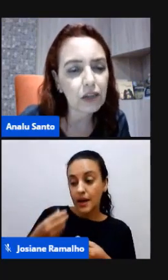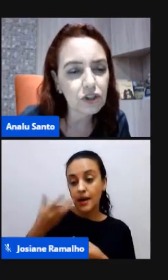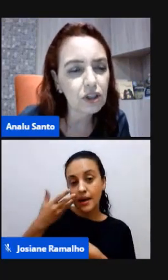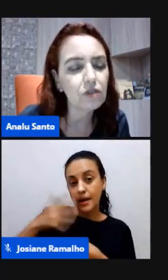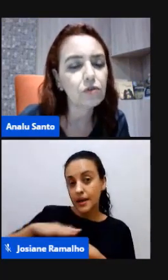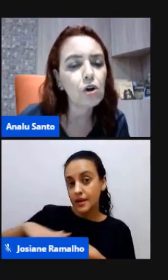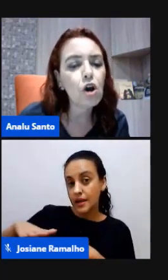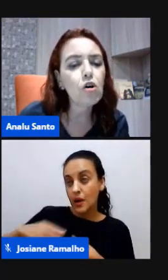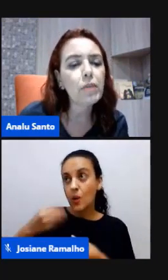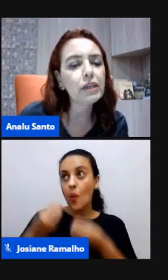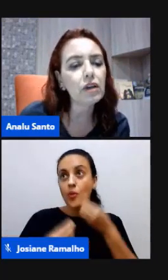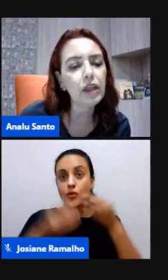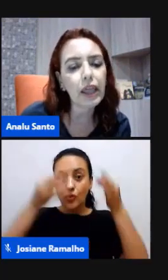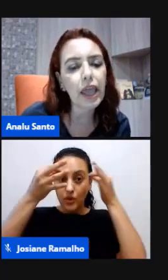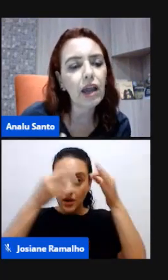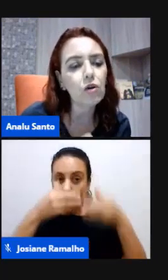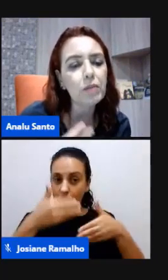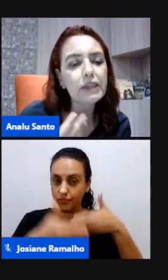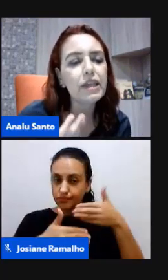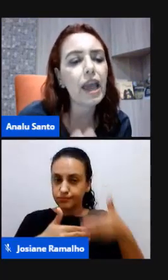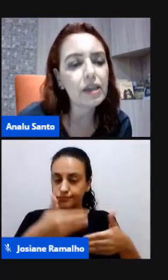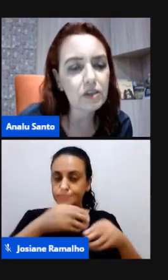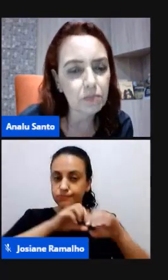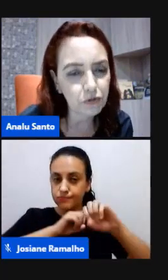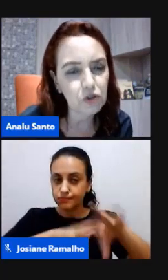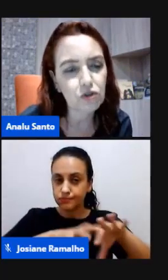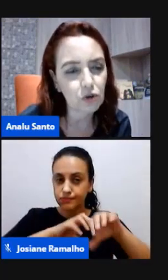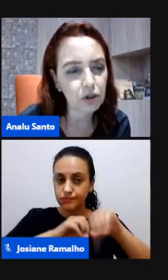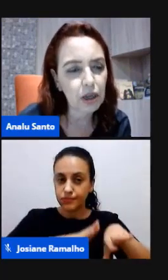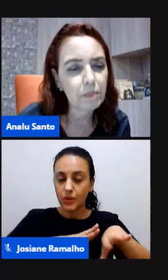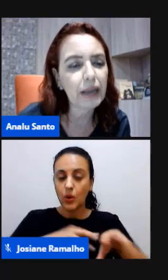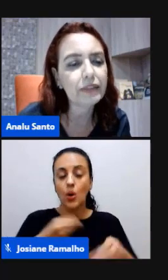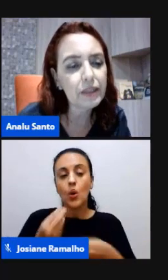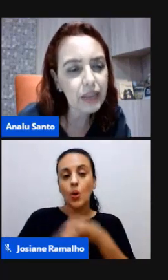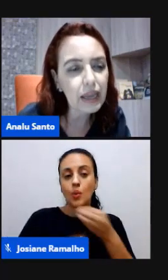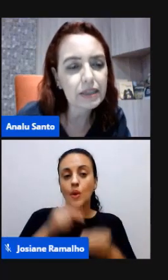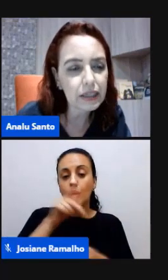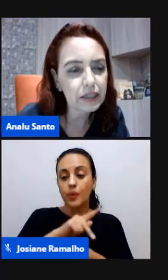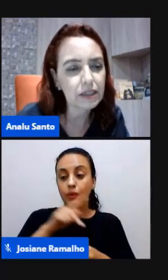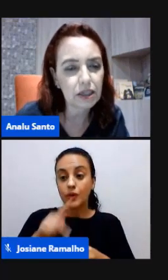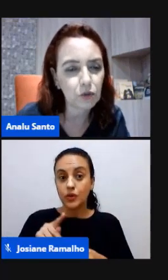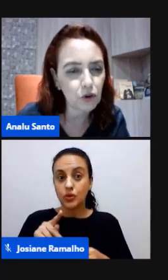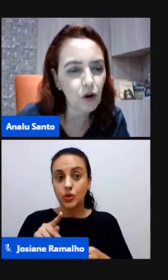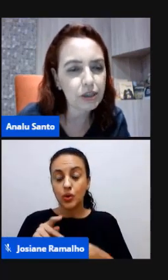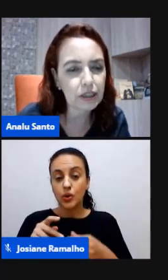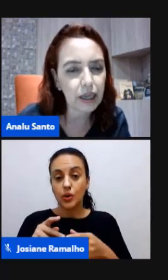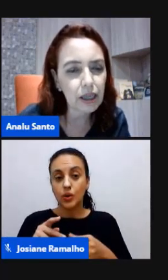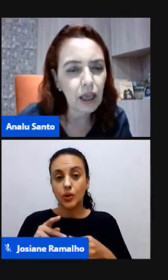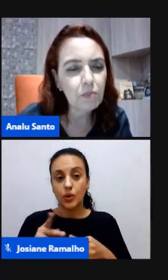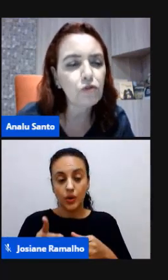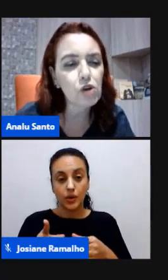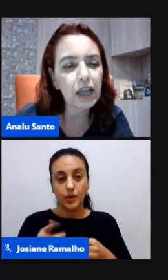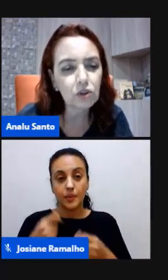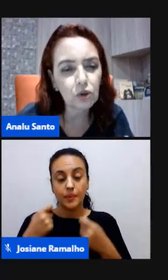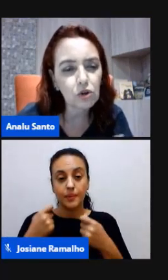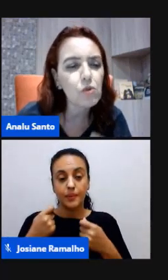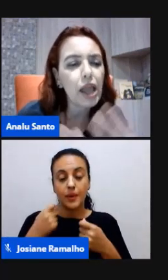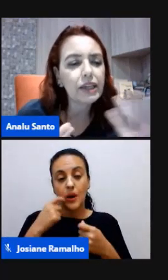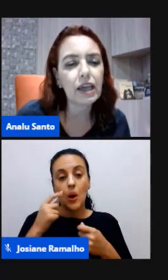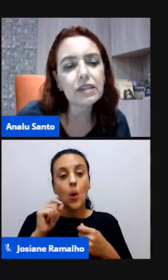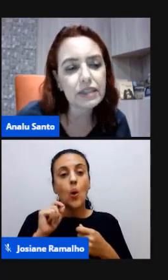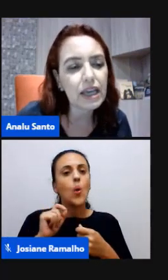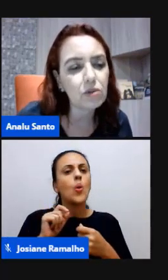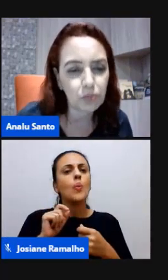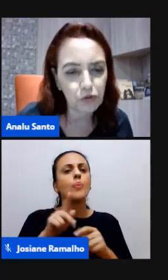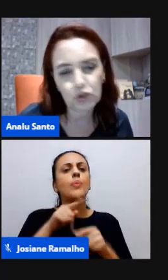processo educativo, como é que é esse professor para atender essa criança curiosa, né? Provocador, como